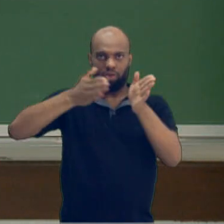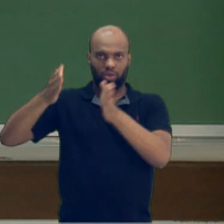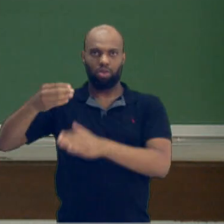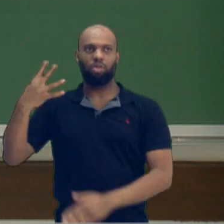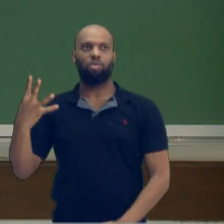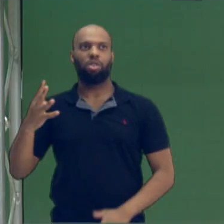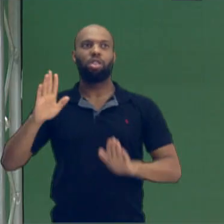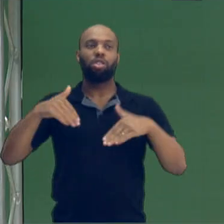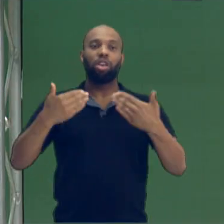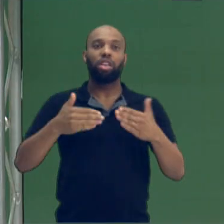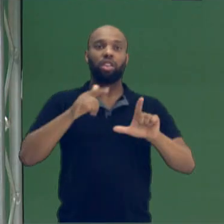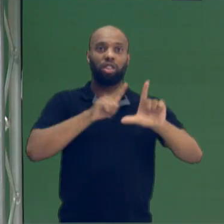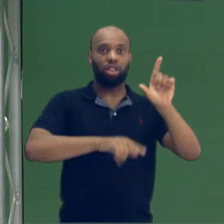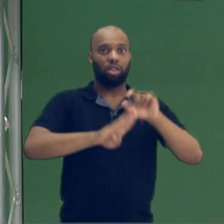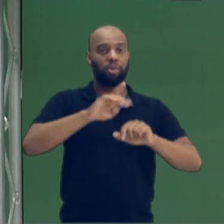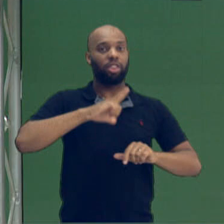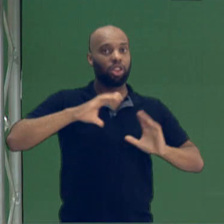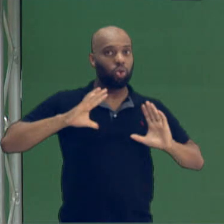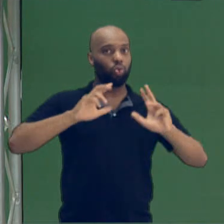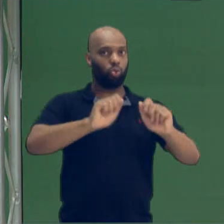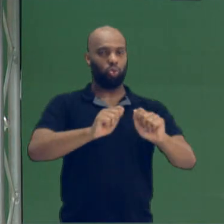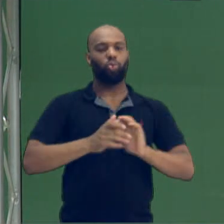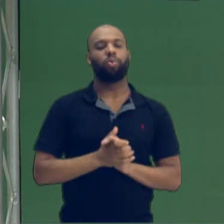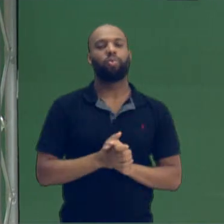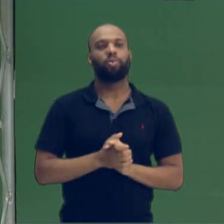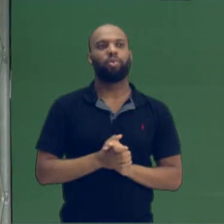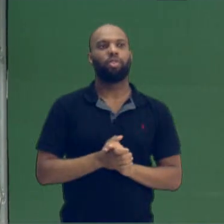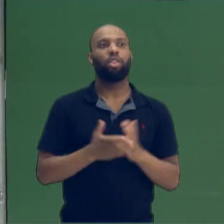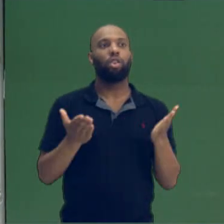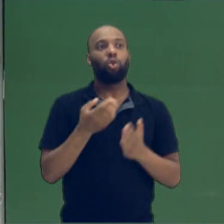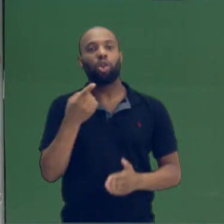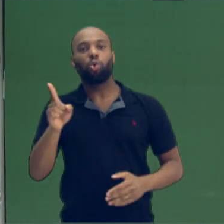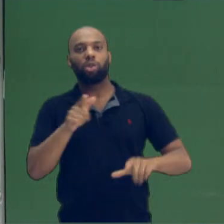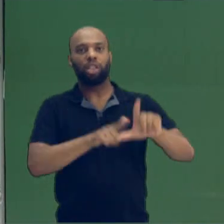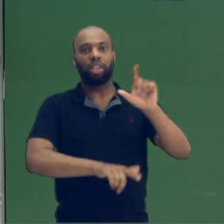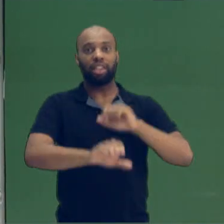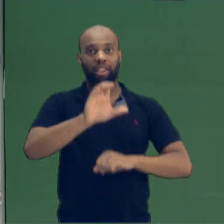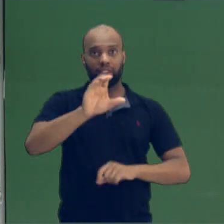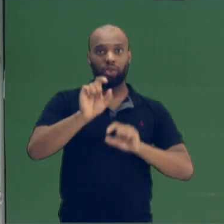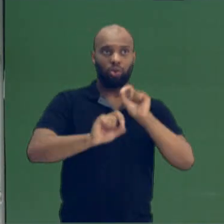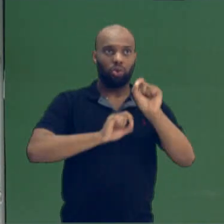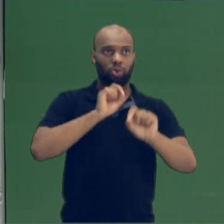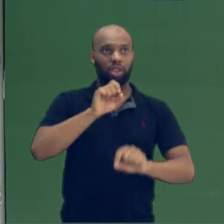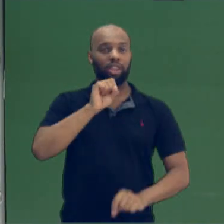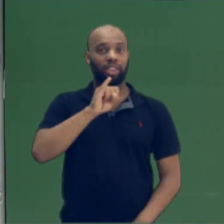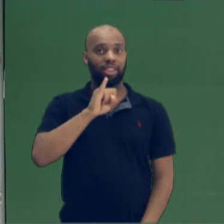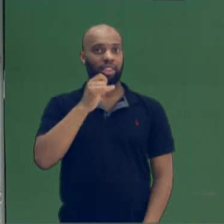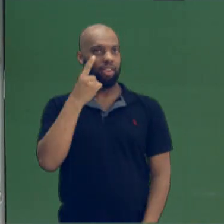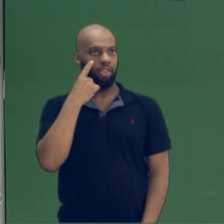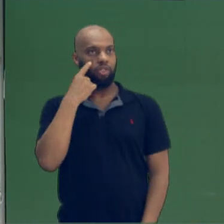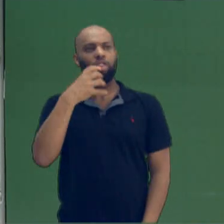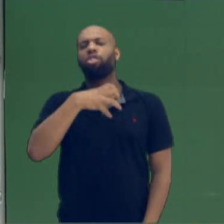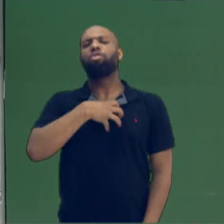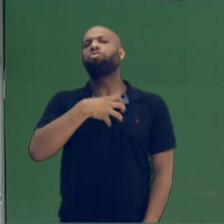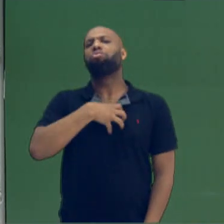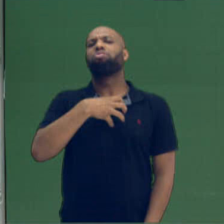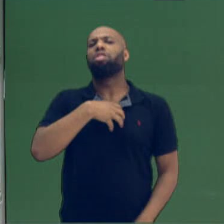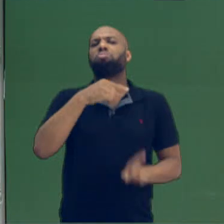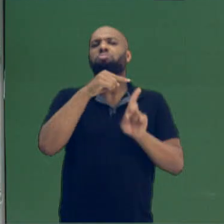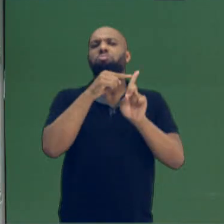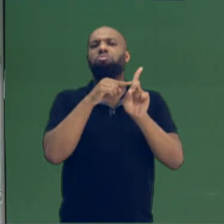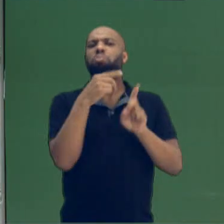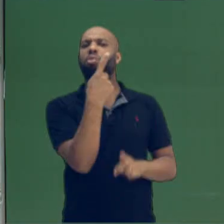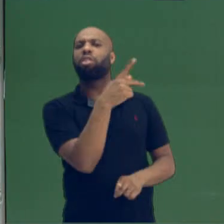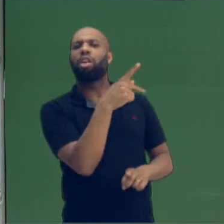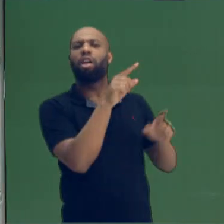os elementos que a professora pediu. E a nossa última matriz, ela é uma matriz, se a gente fosse colocar ela, qual a ordem dessa